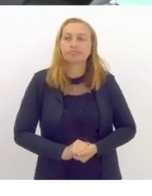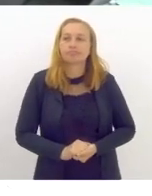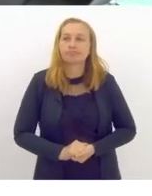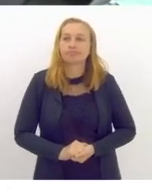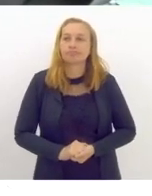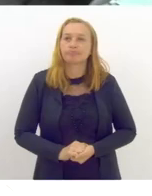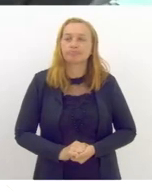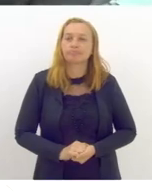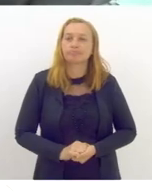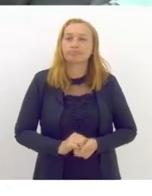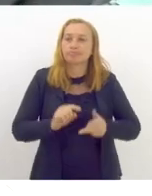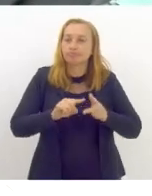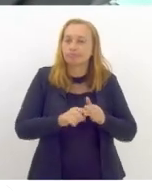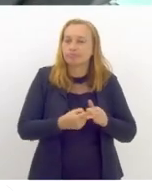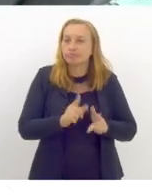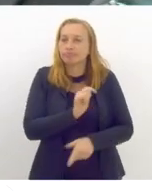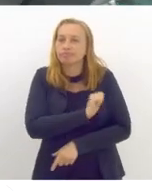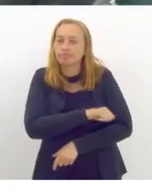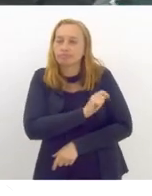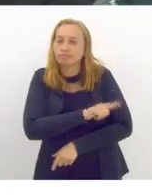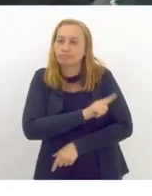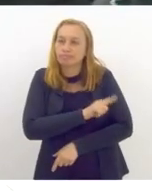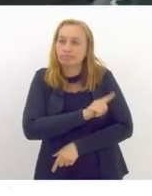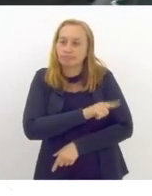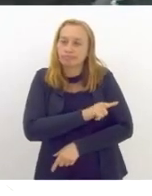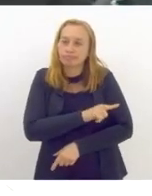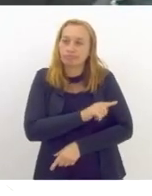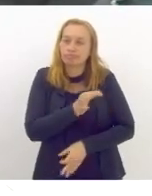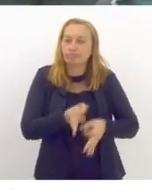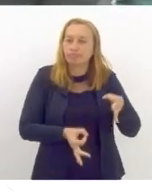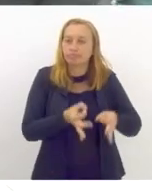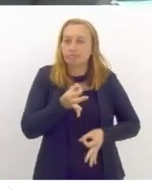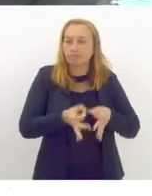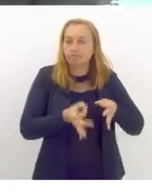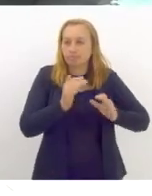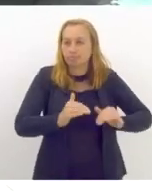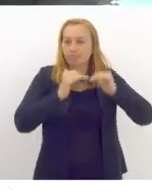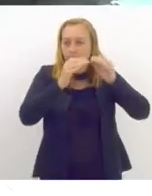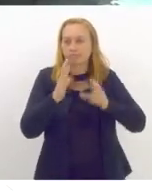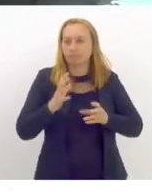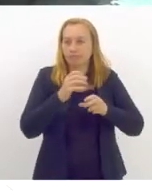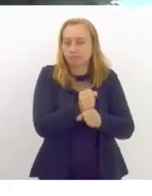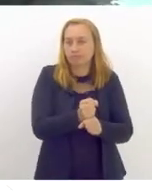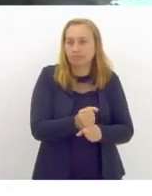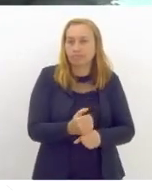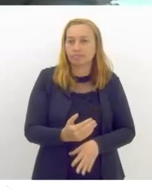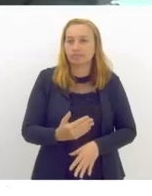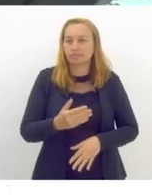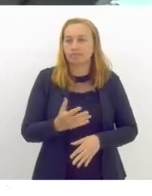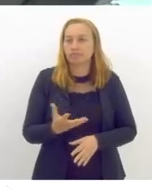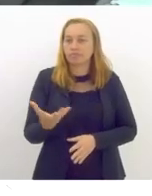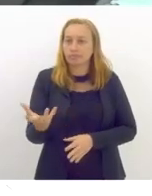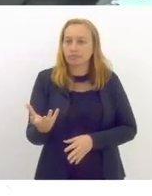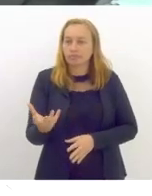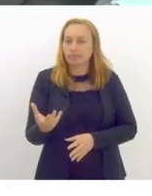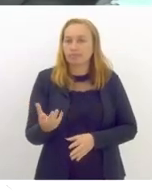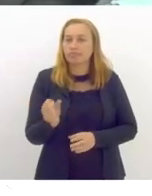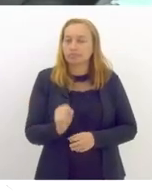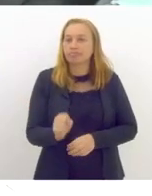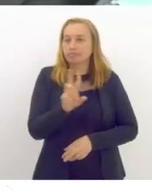um termo de ajustamento de gestão com o Tribunal de Contas do Estado permitindo que se use royalt para pagamento pessoal até